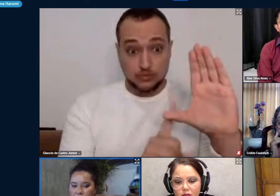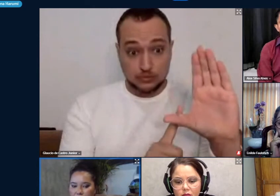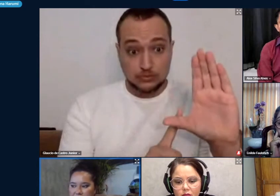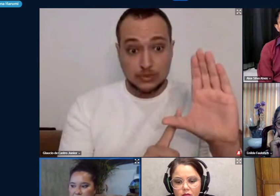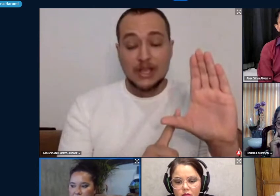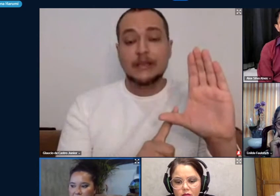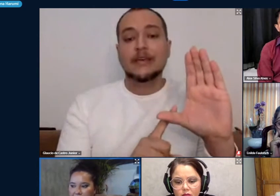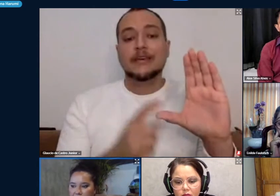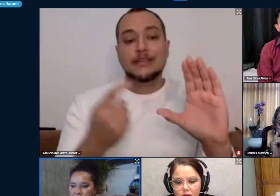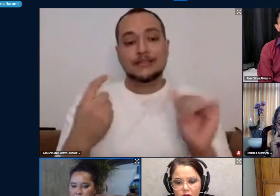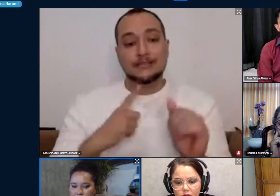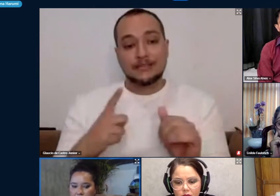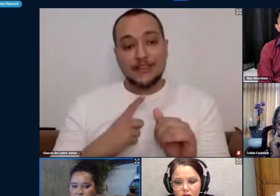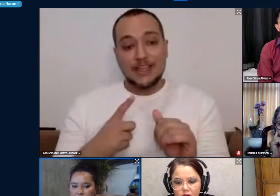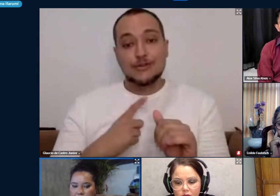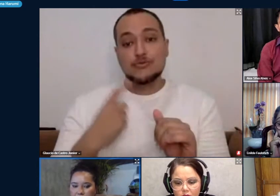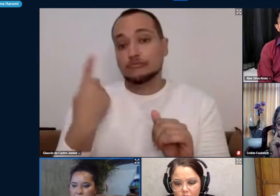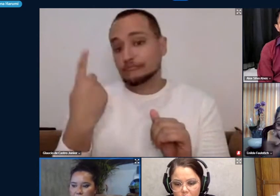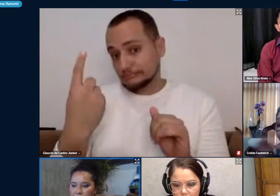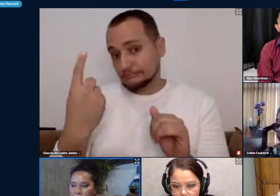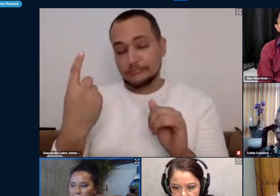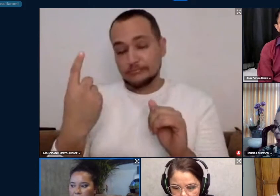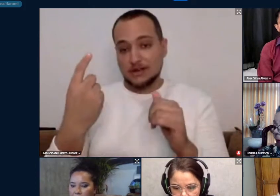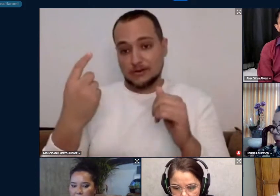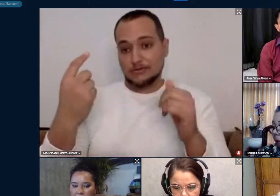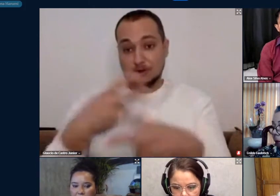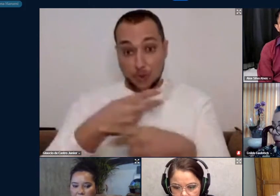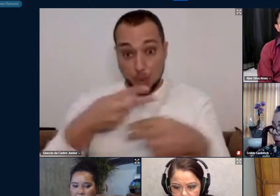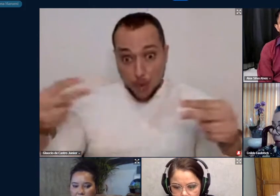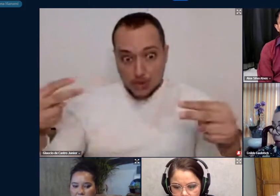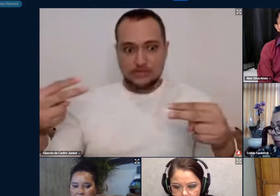Na página 12 do capítulo 1,